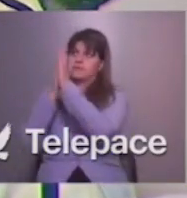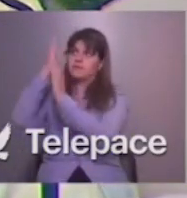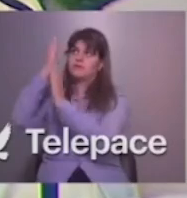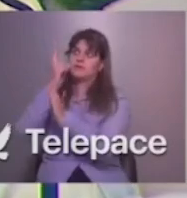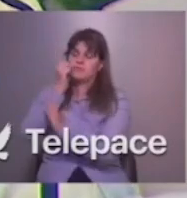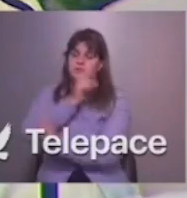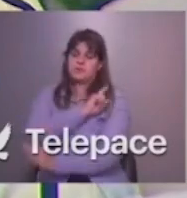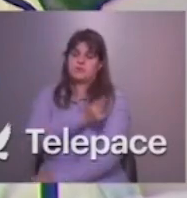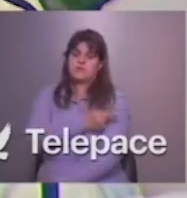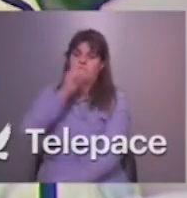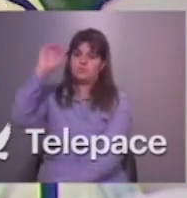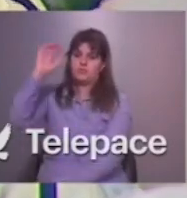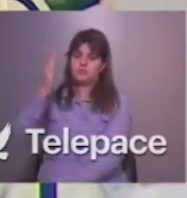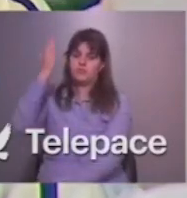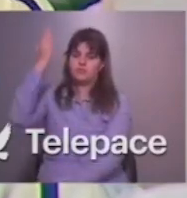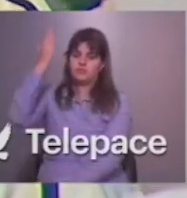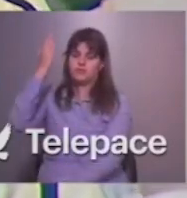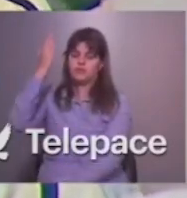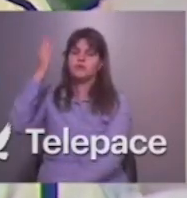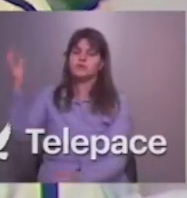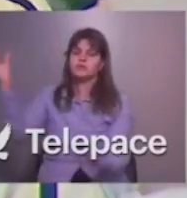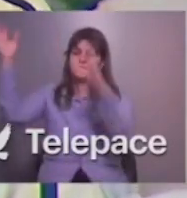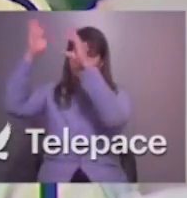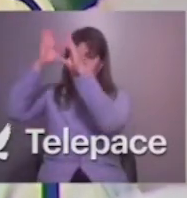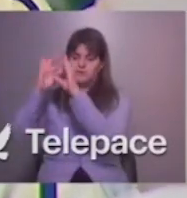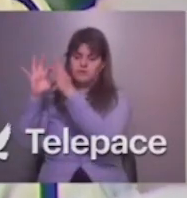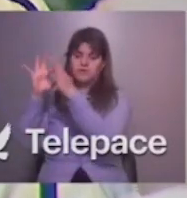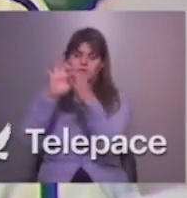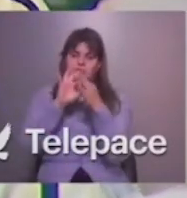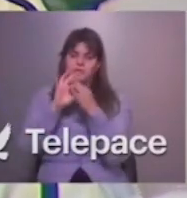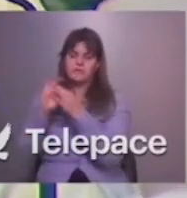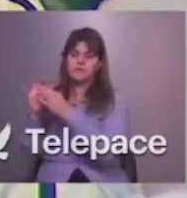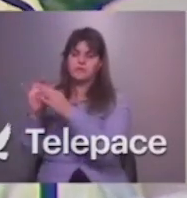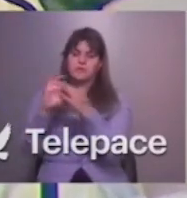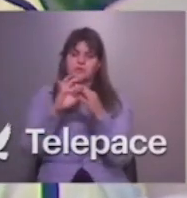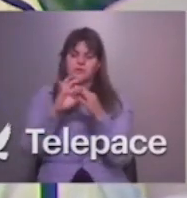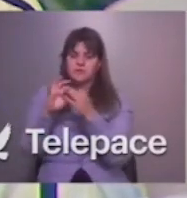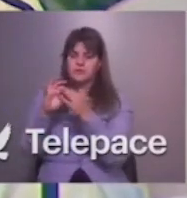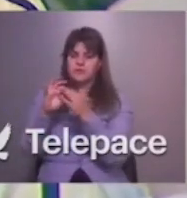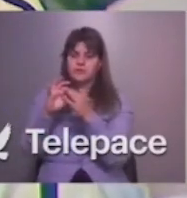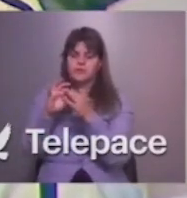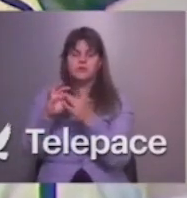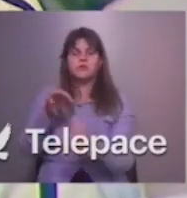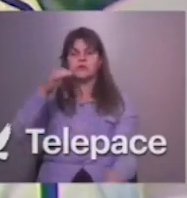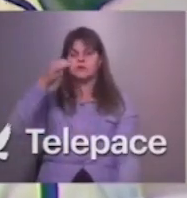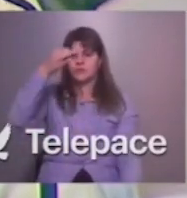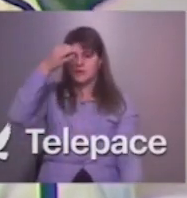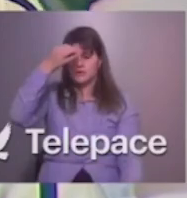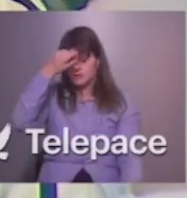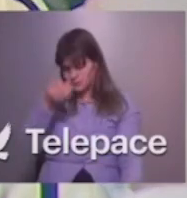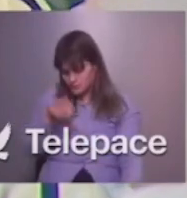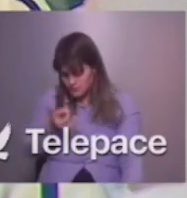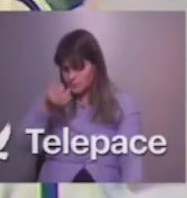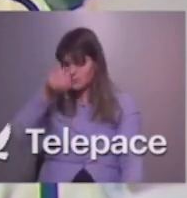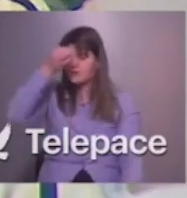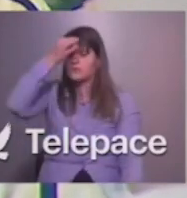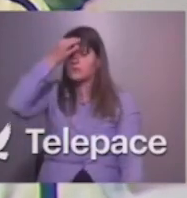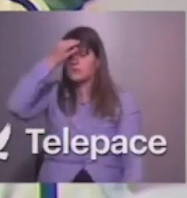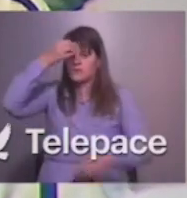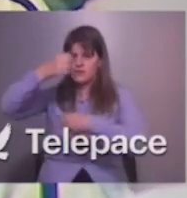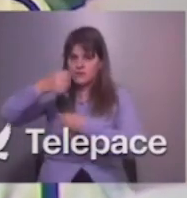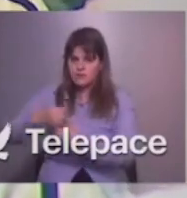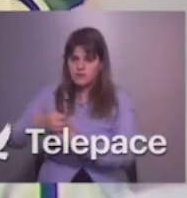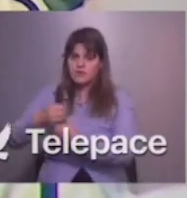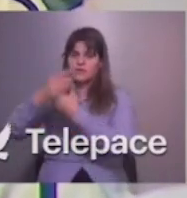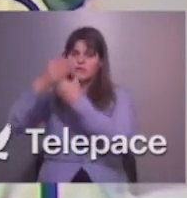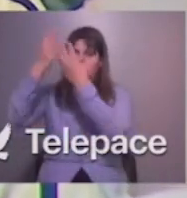Patri Omnipotenti, in unitate Spiritus Sancti,